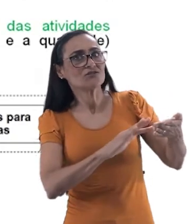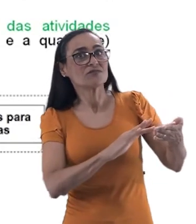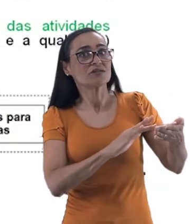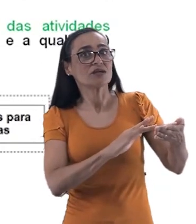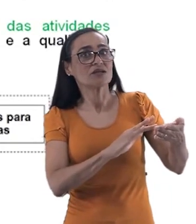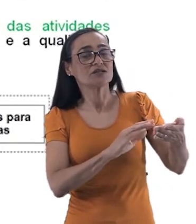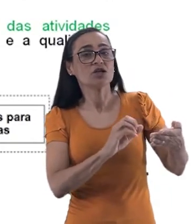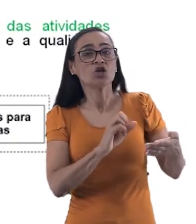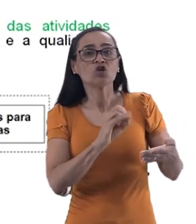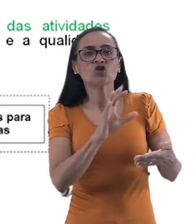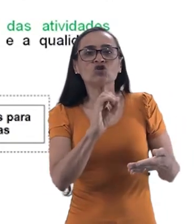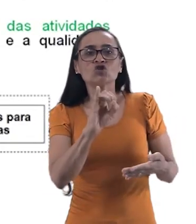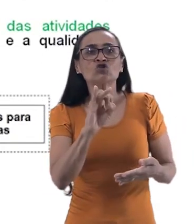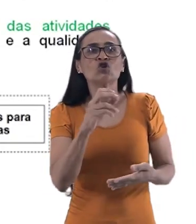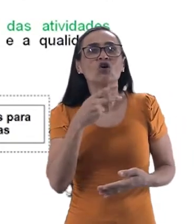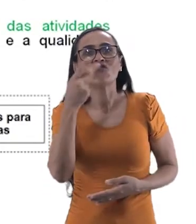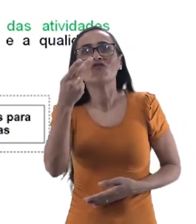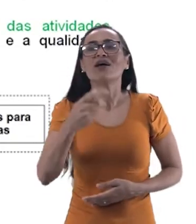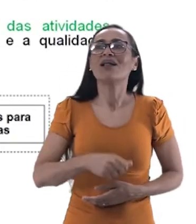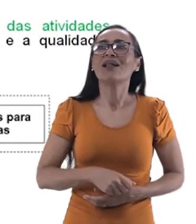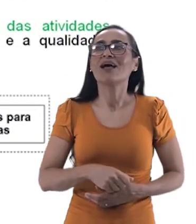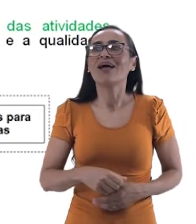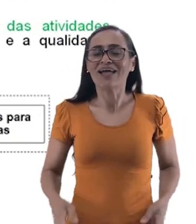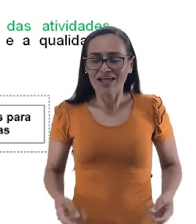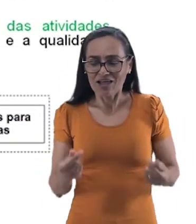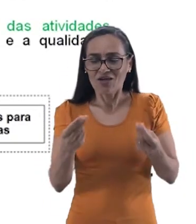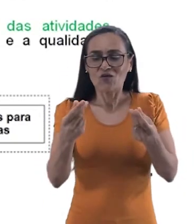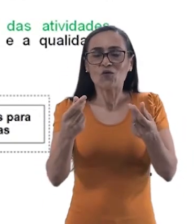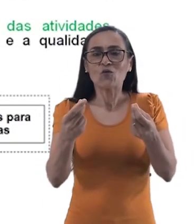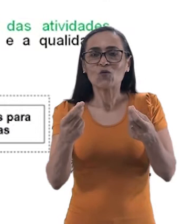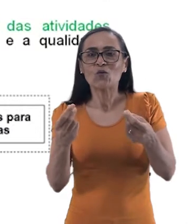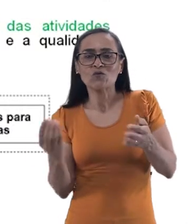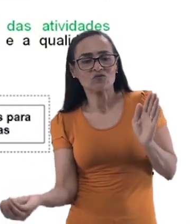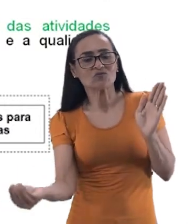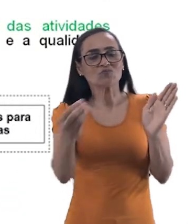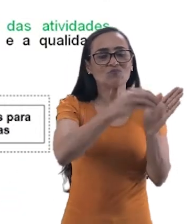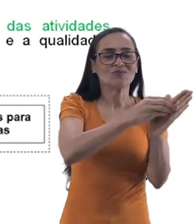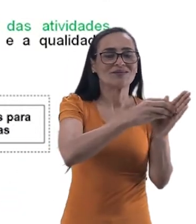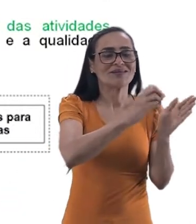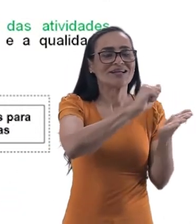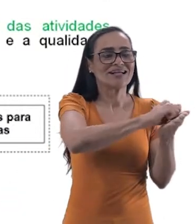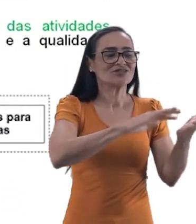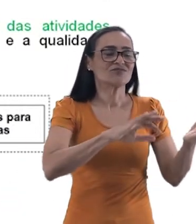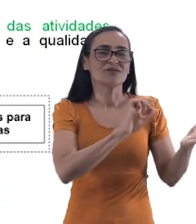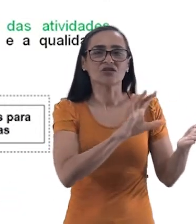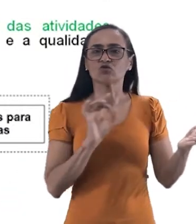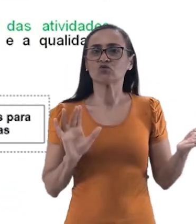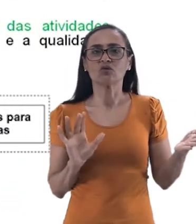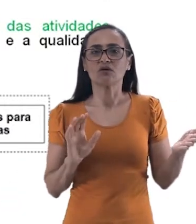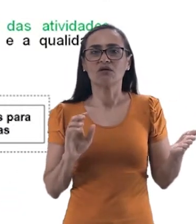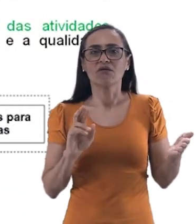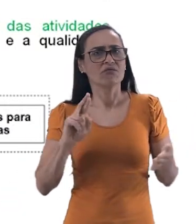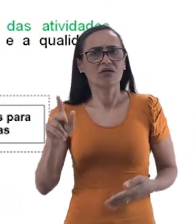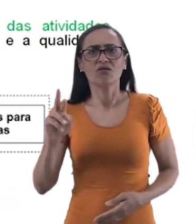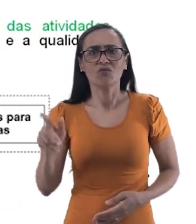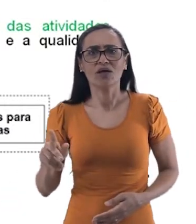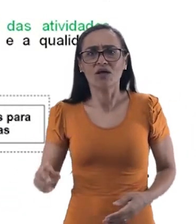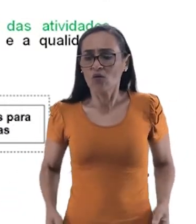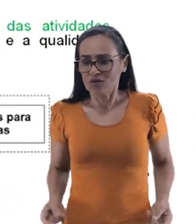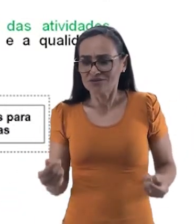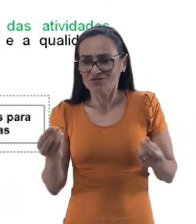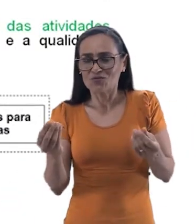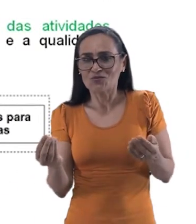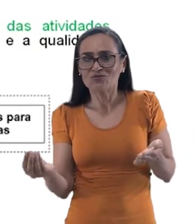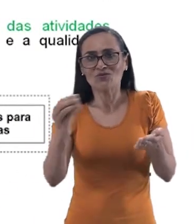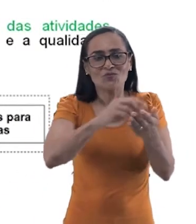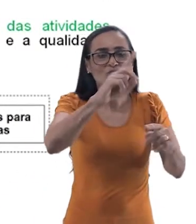essas atividades. Não basta simplesmente eu dizer que esse custo vai ser colocado na atividade, ou se esse